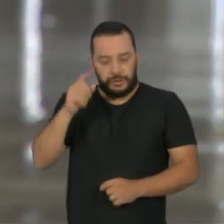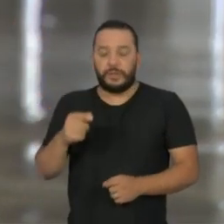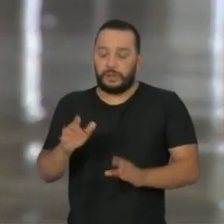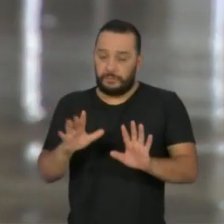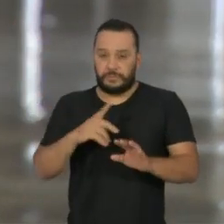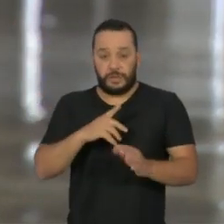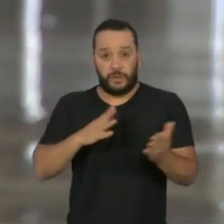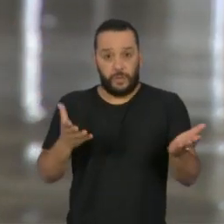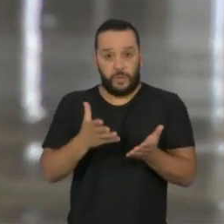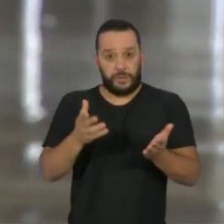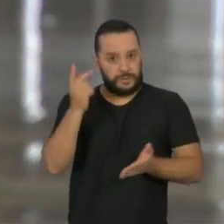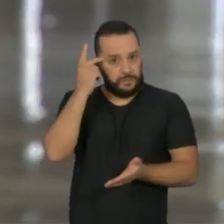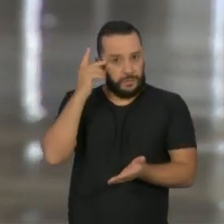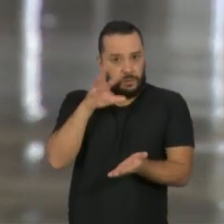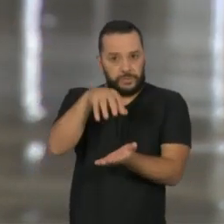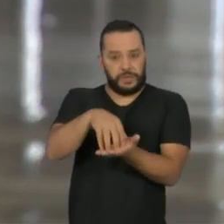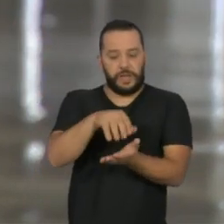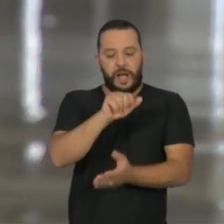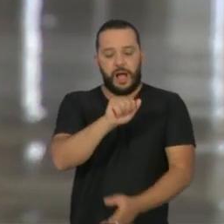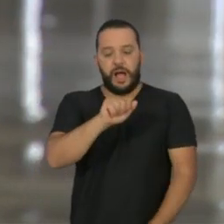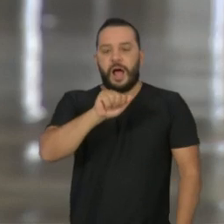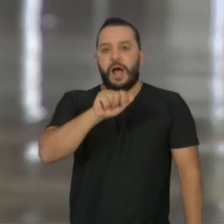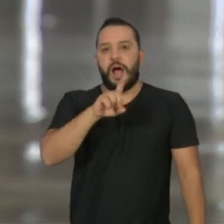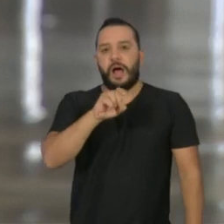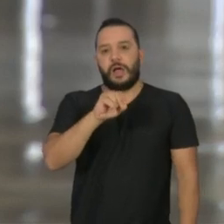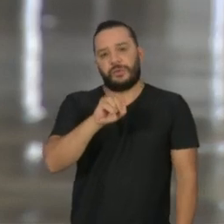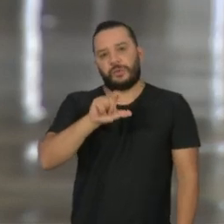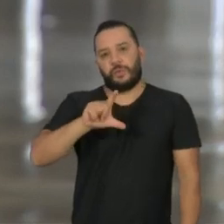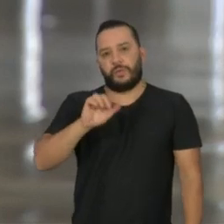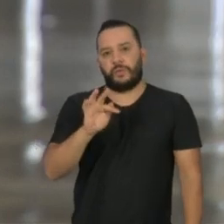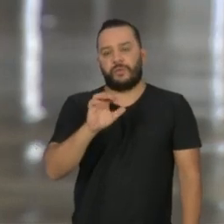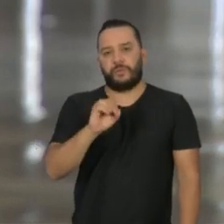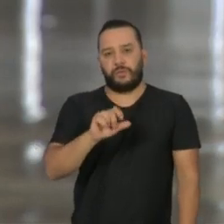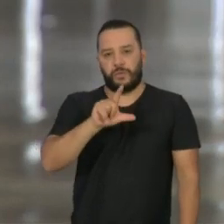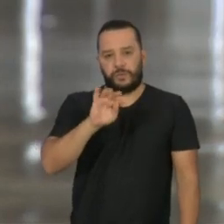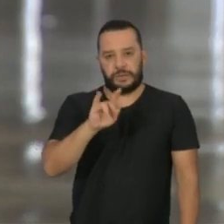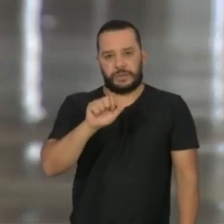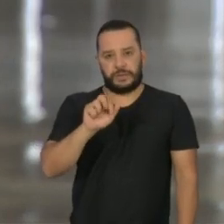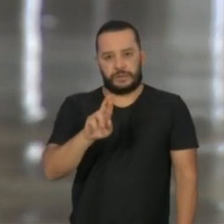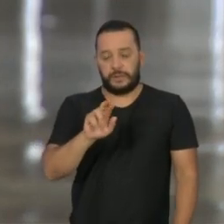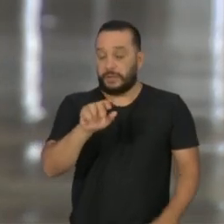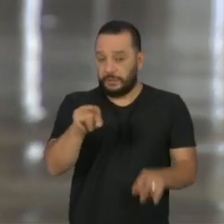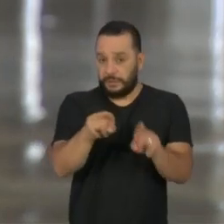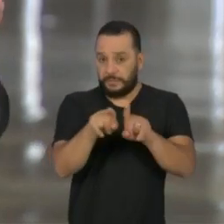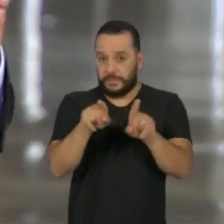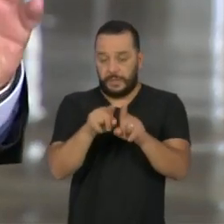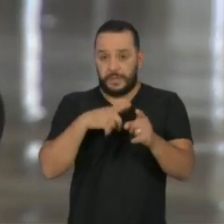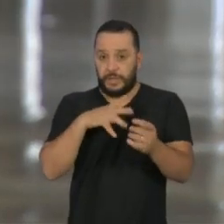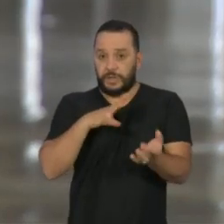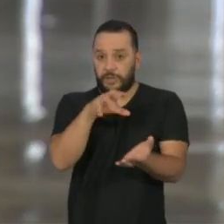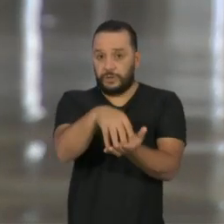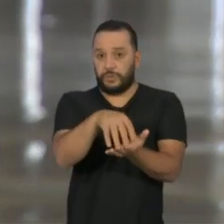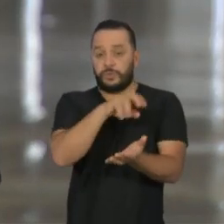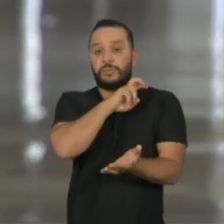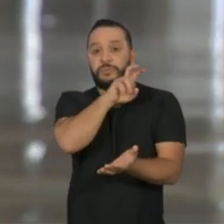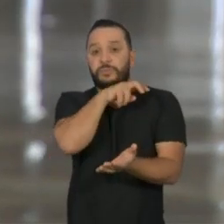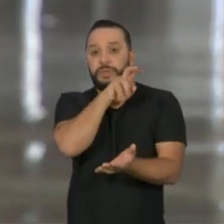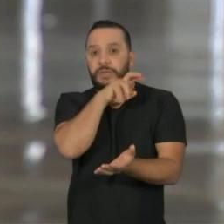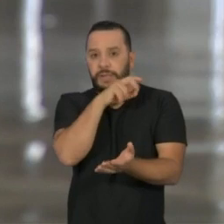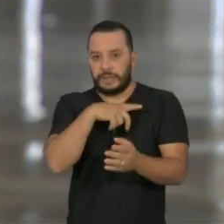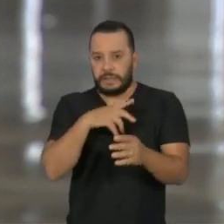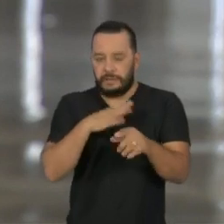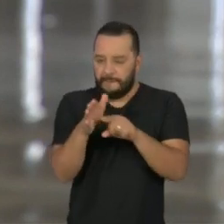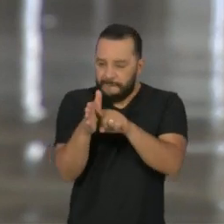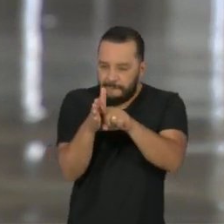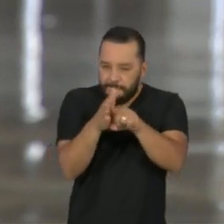Lutz e o Instituto Butantan como entidades públicas que estariam fazendo o diagnóstico